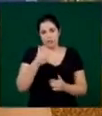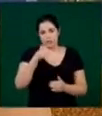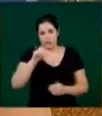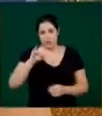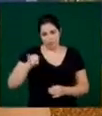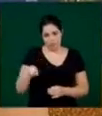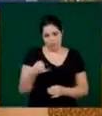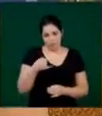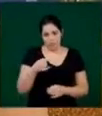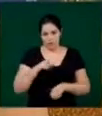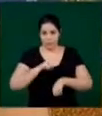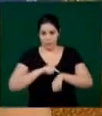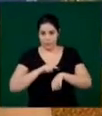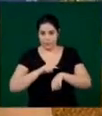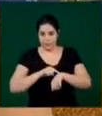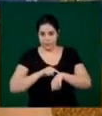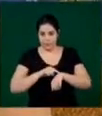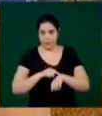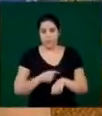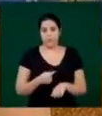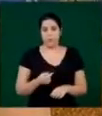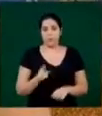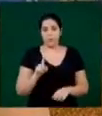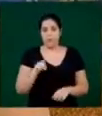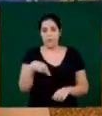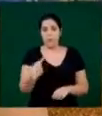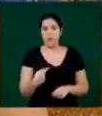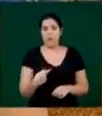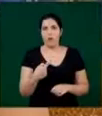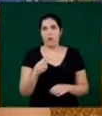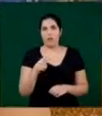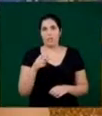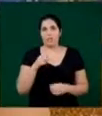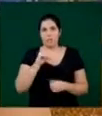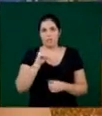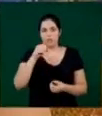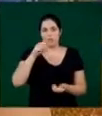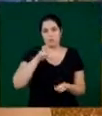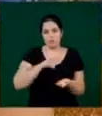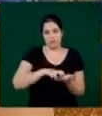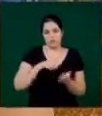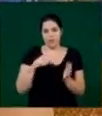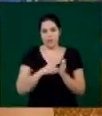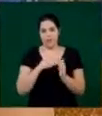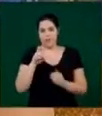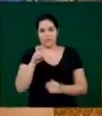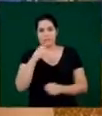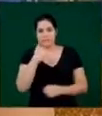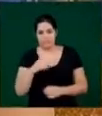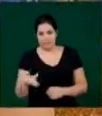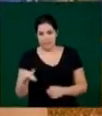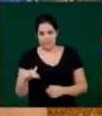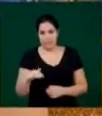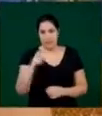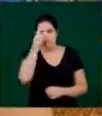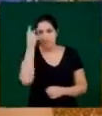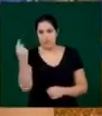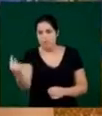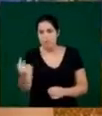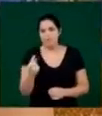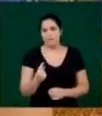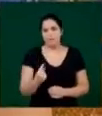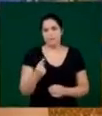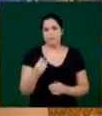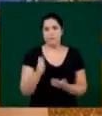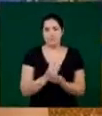O horário aqui de abertura da exposição para os visitantes é das 9 às 17h30 e quem vier pode levar